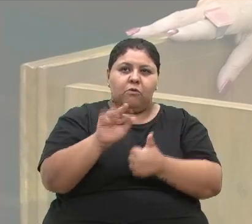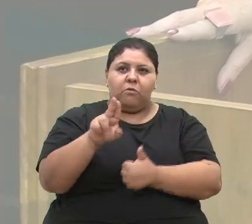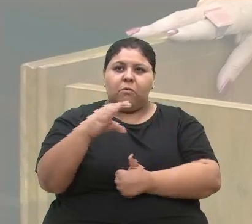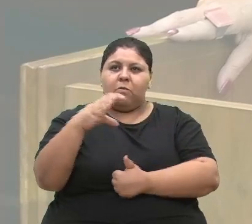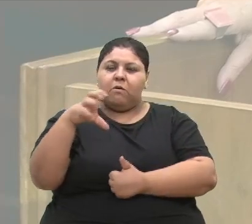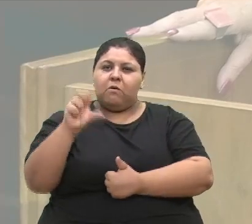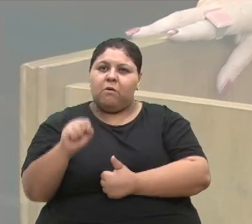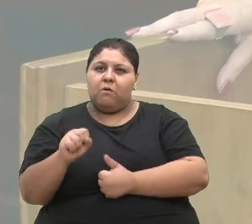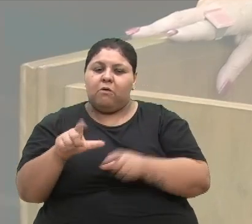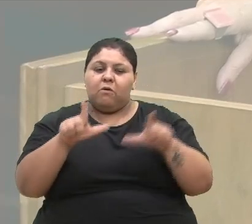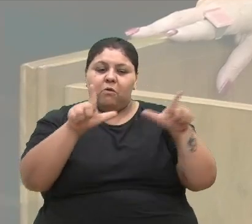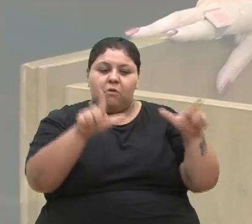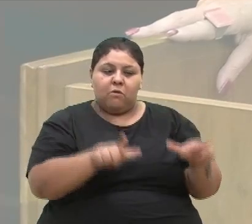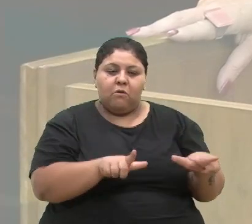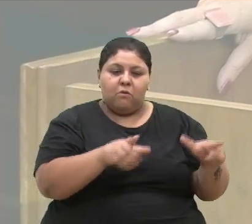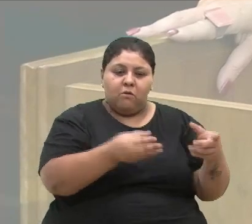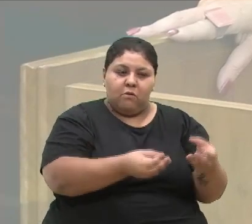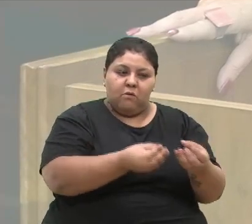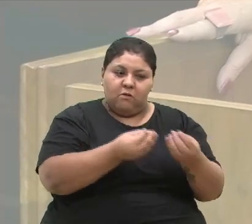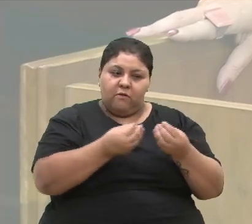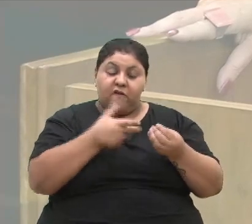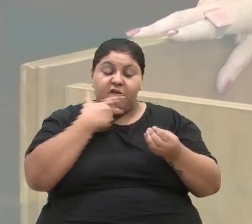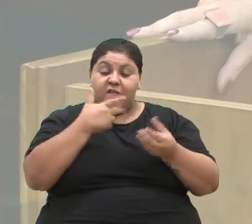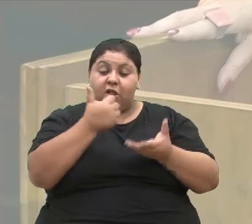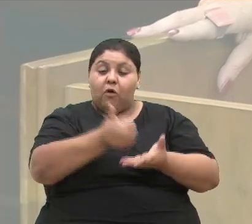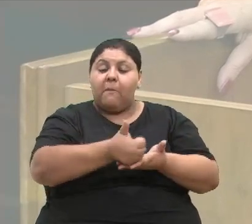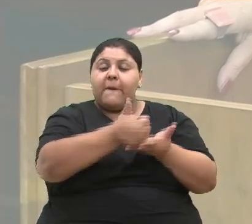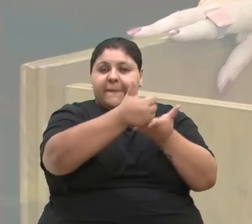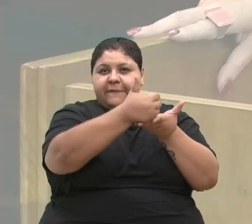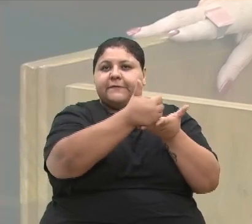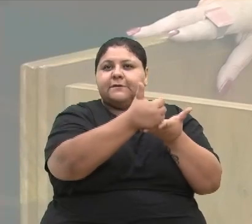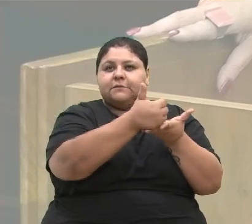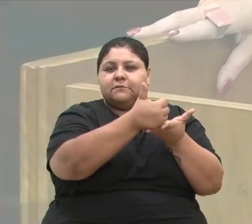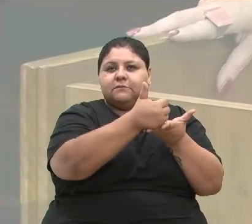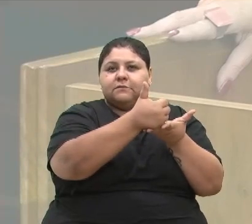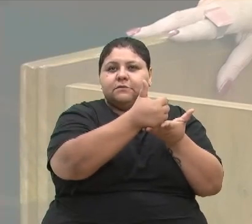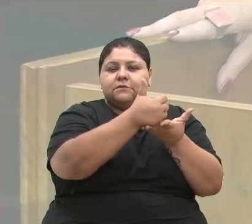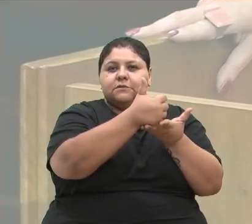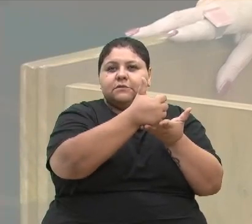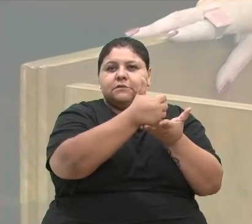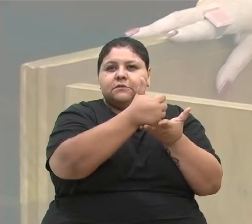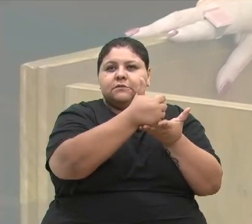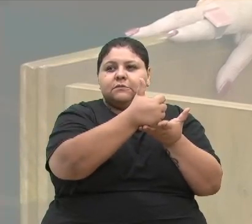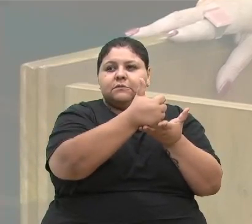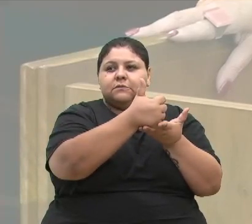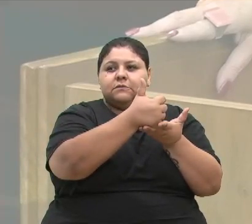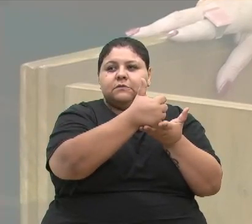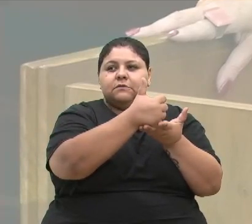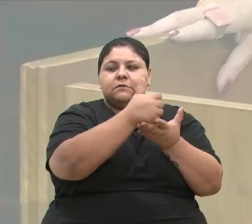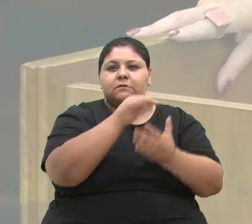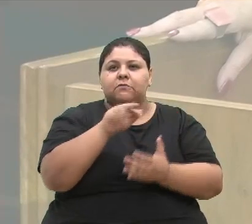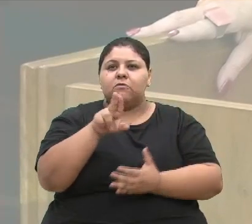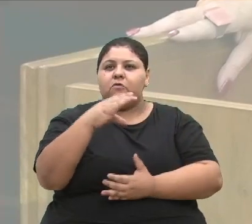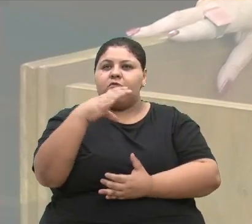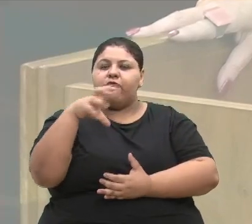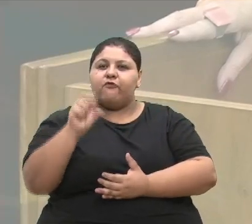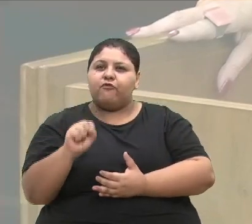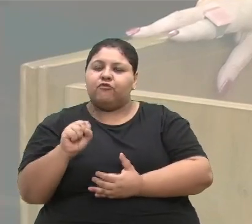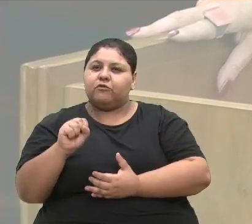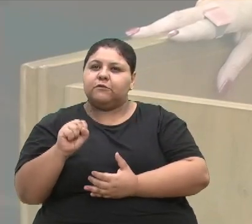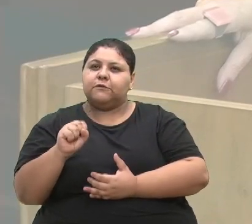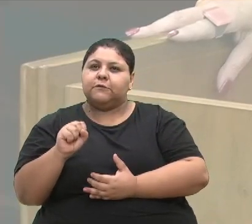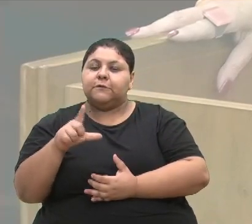gabinete, que veio trazer o apoio da Fundação da Universidade de Caxias do Sul, a nossa luta.